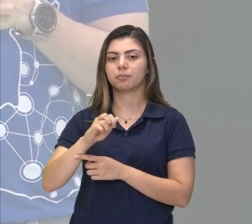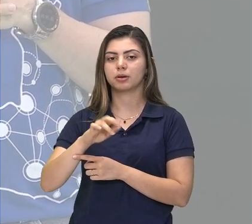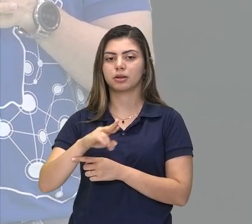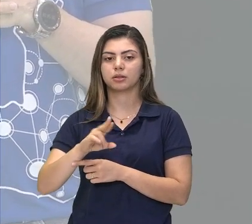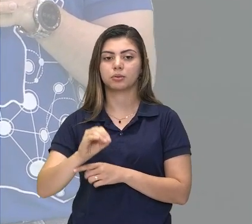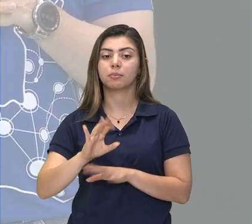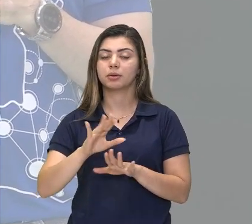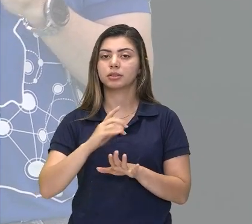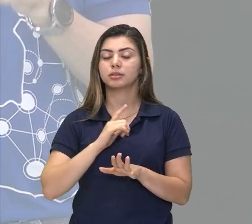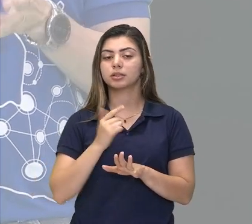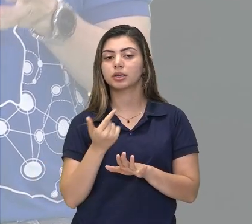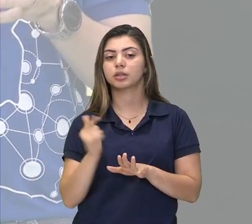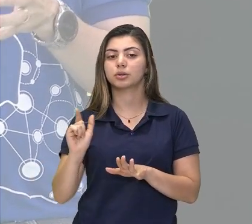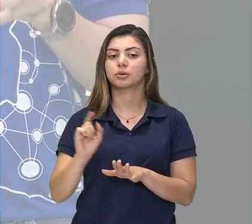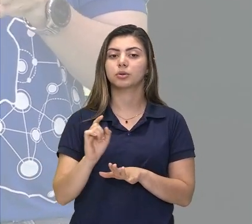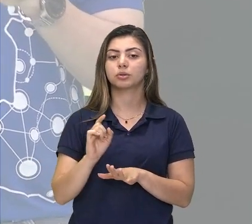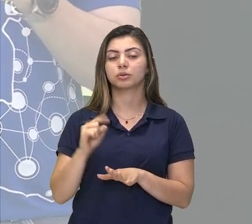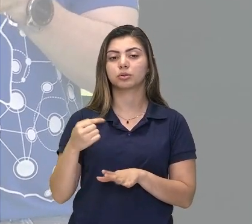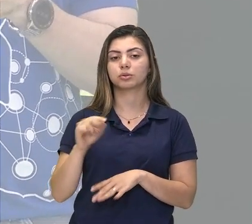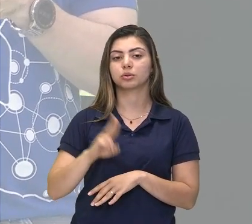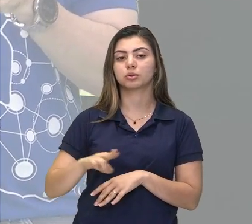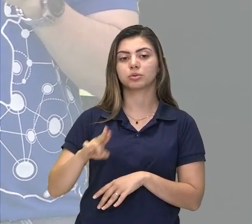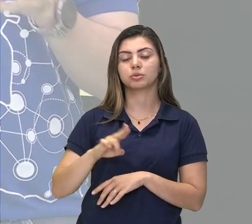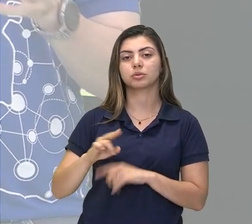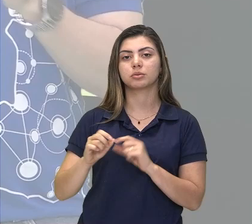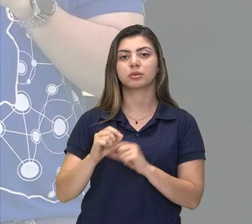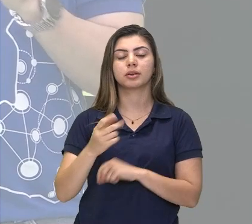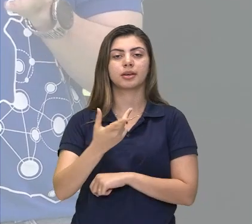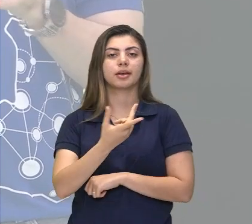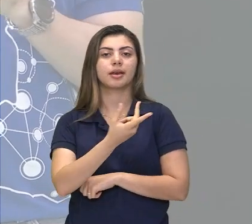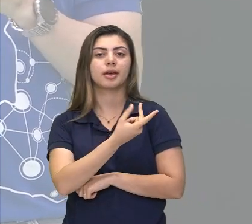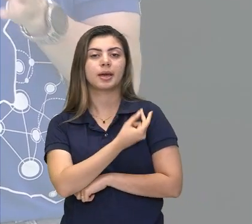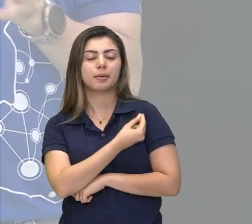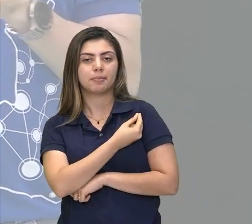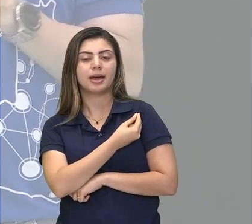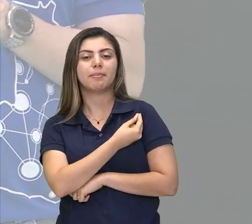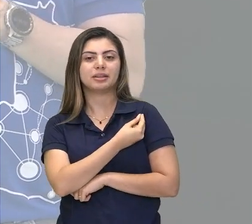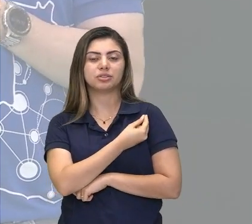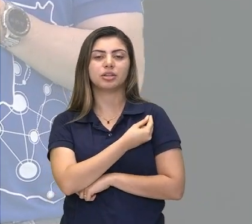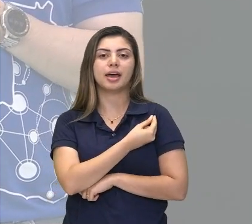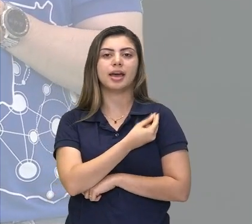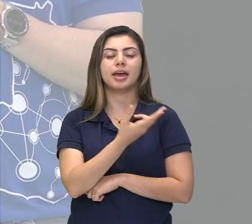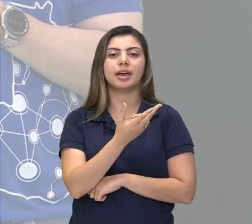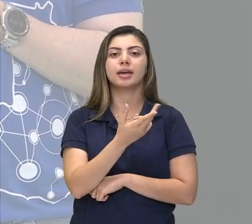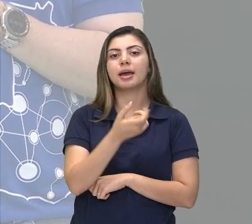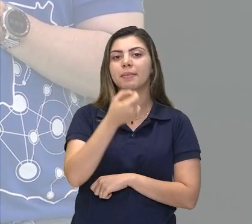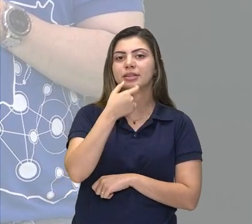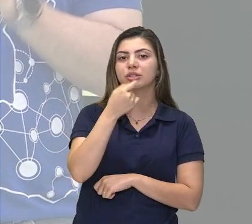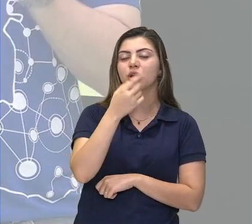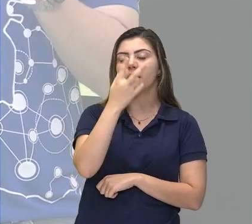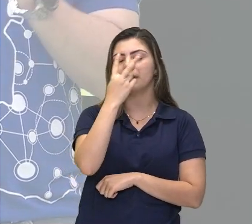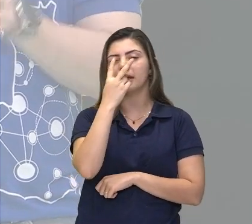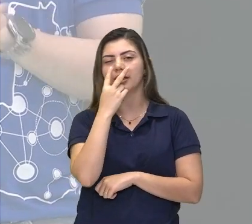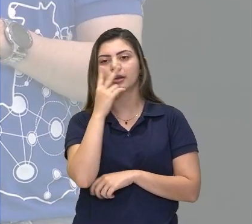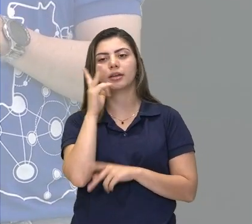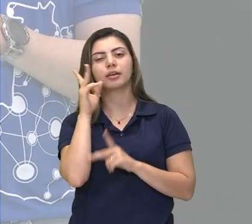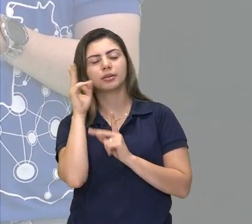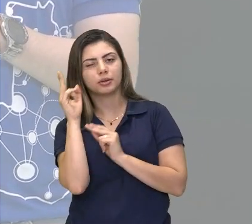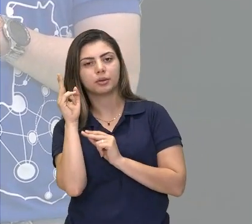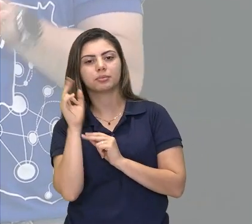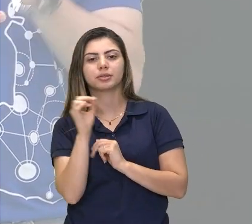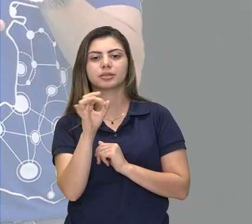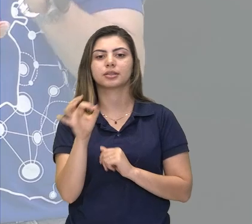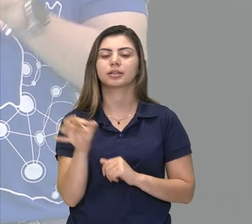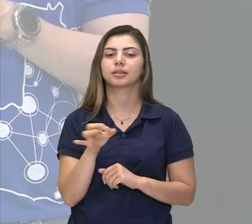também, que é utilizado em anestésicos. Olha que são 2 estruturas diferentes, tá? Um é usado em